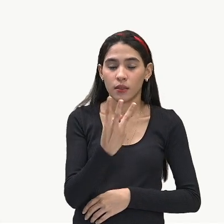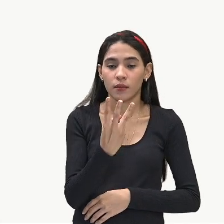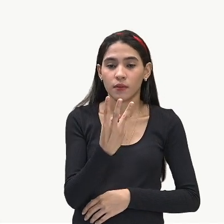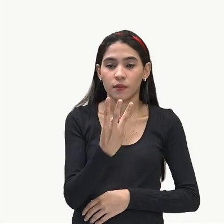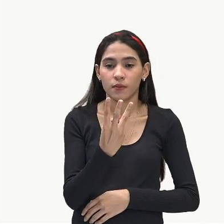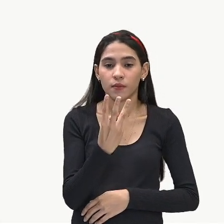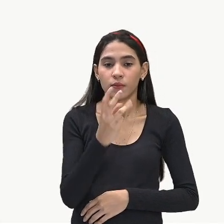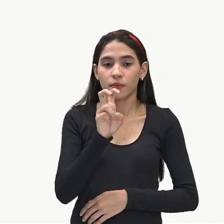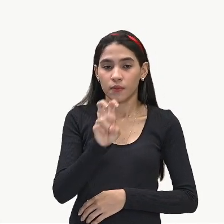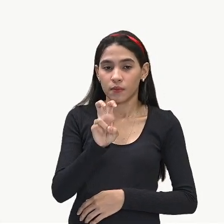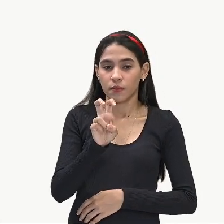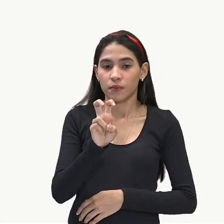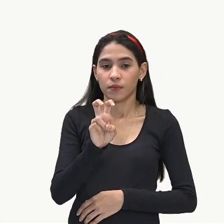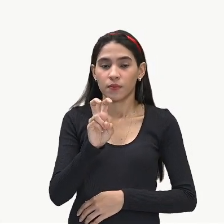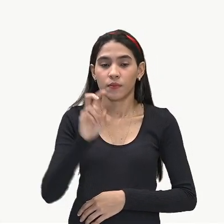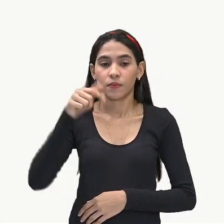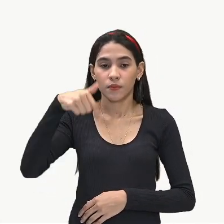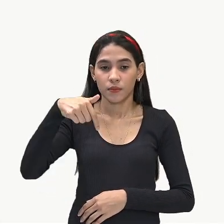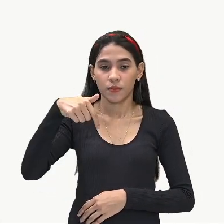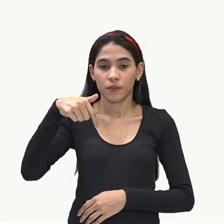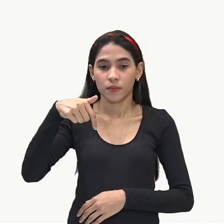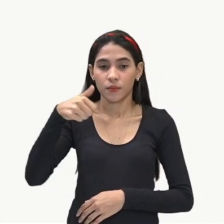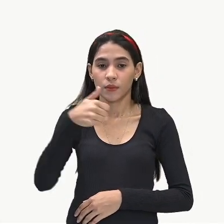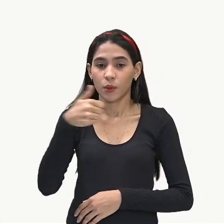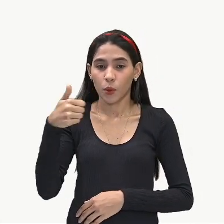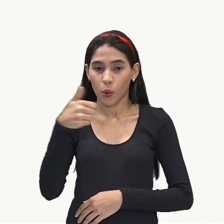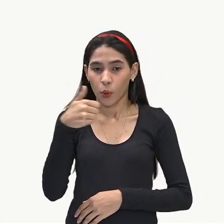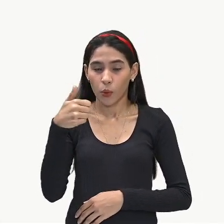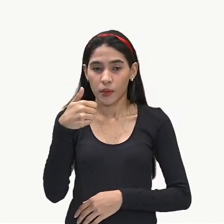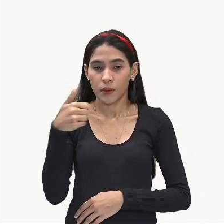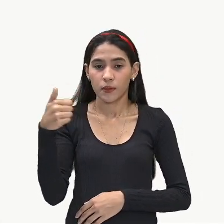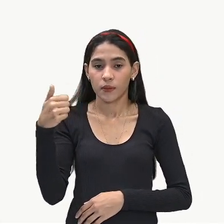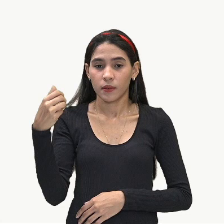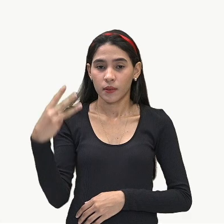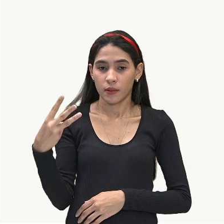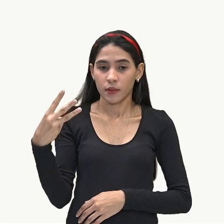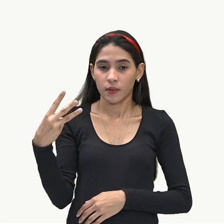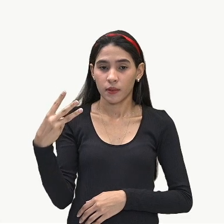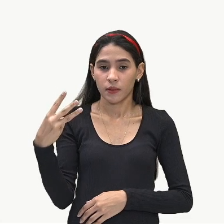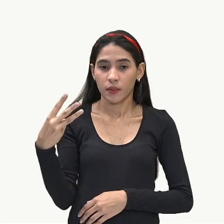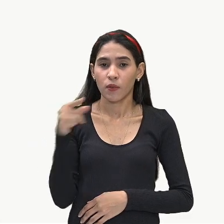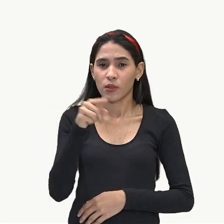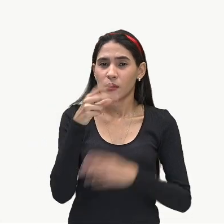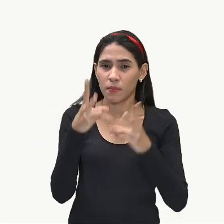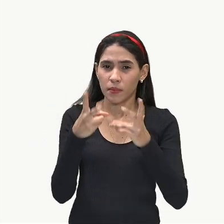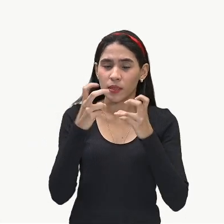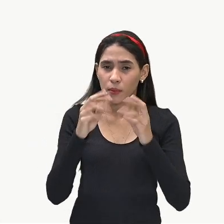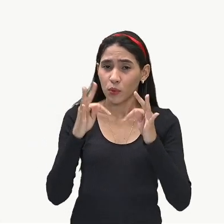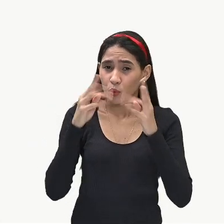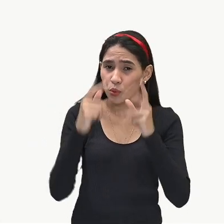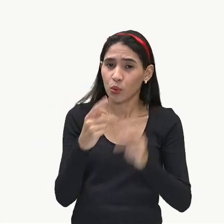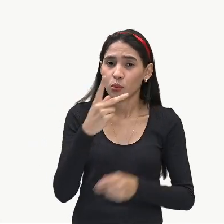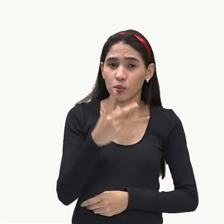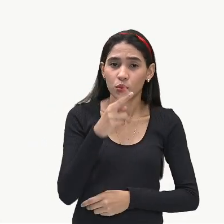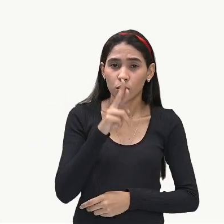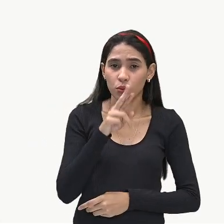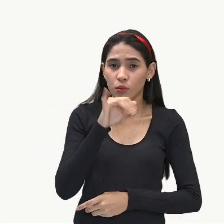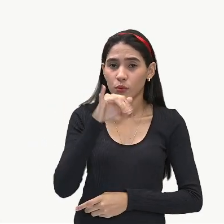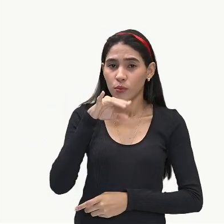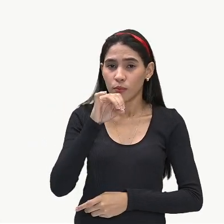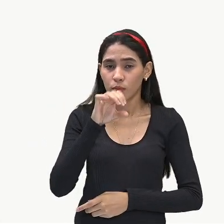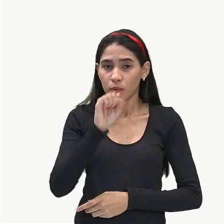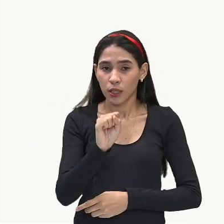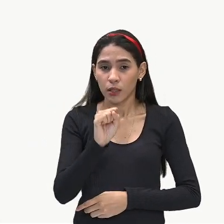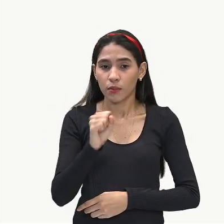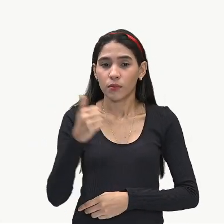3, 5, 7, 11. Vejam, todos são números primos.